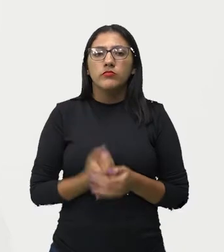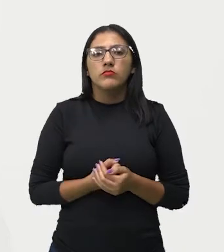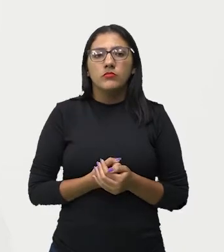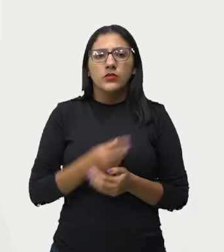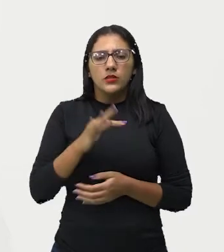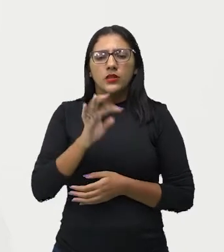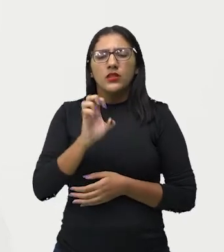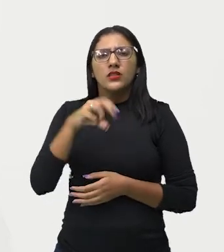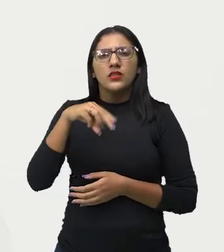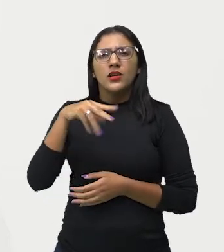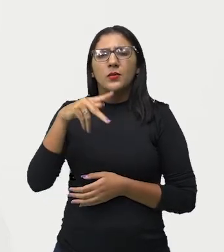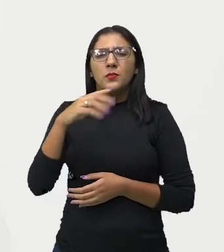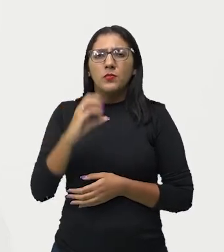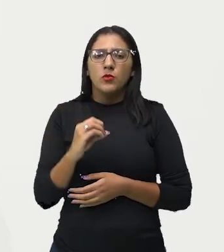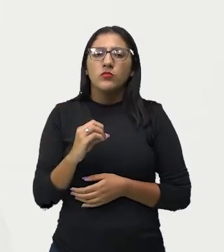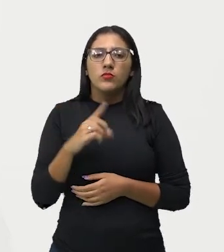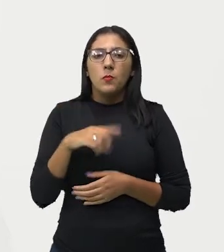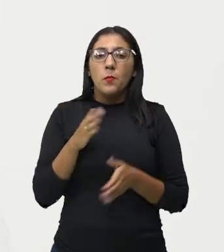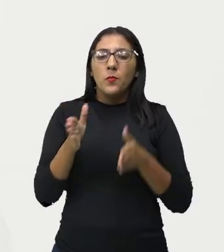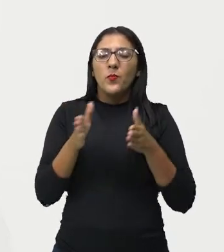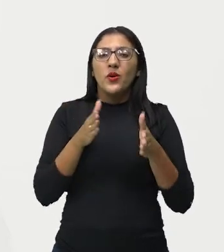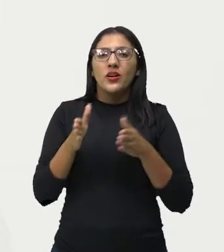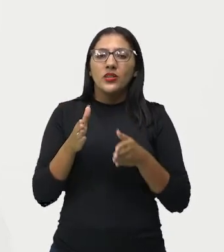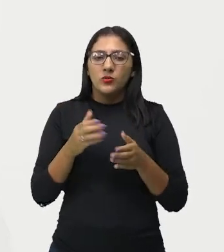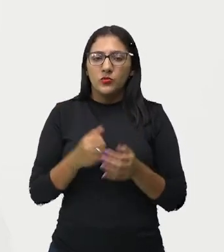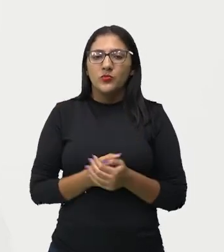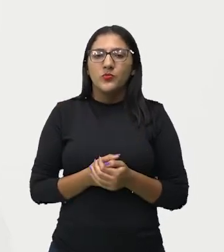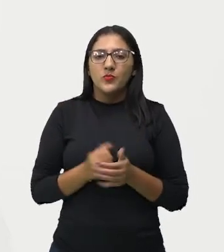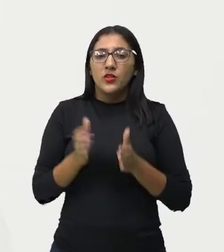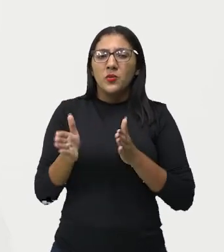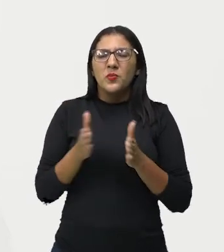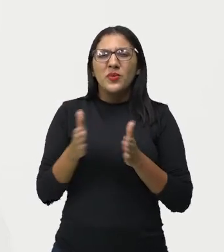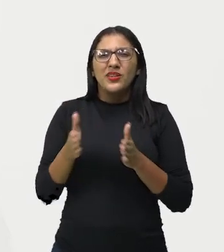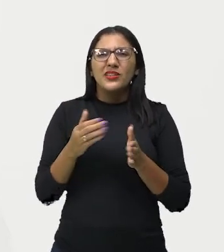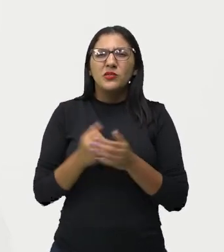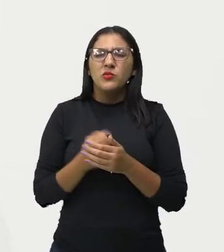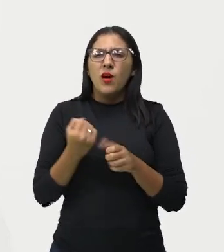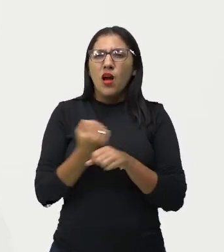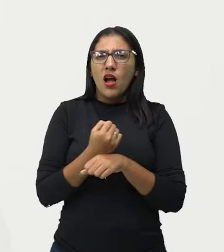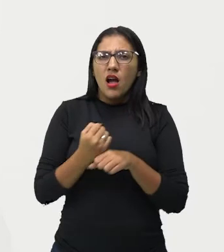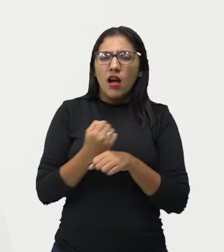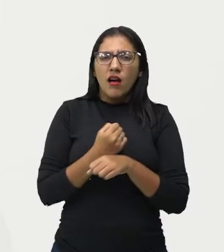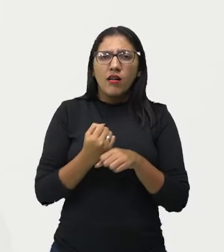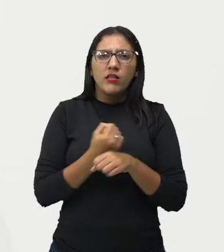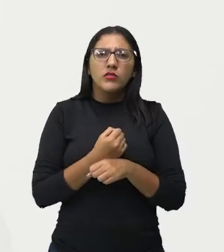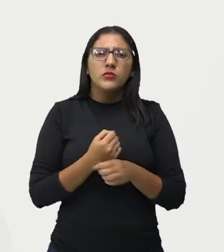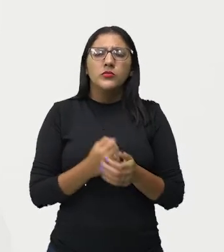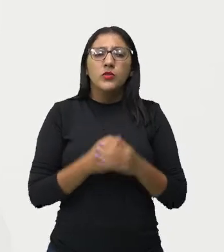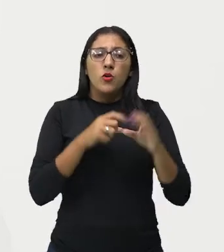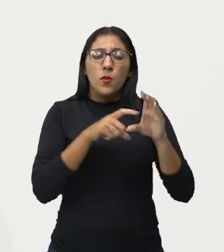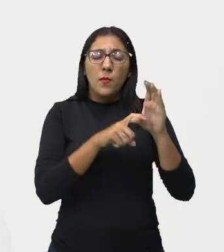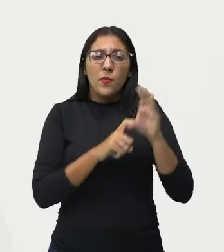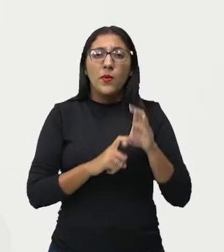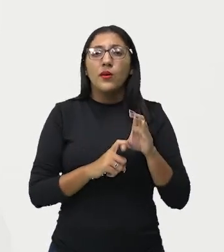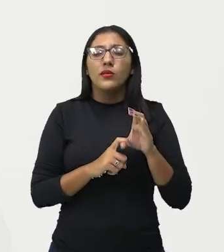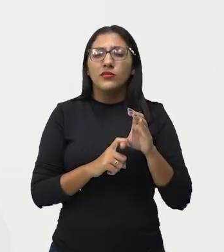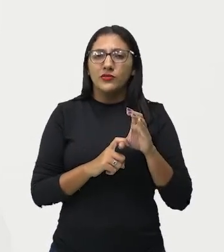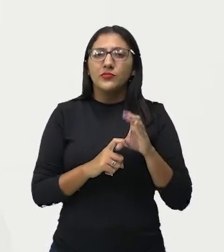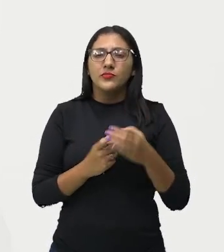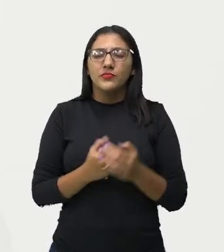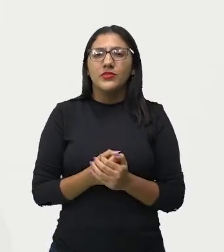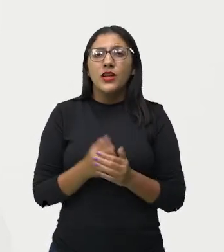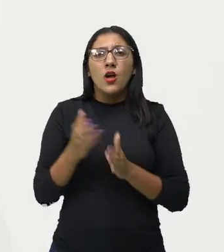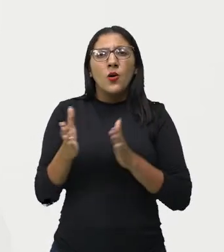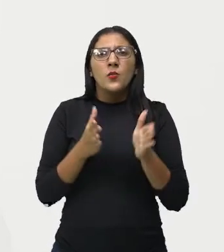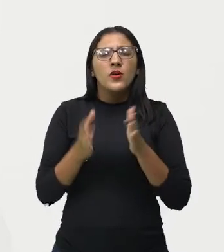tempo. O tempo é o período do empréstimo ou investimento, tá legal? Tempo em que